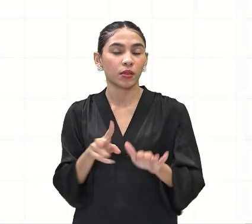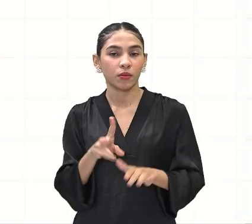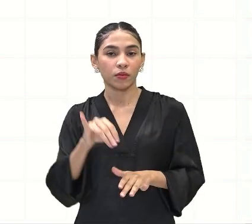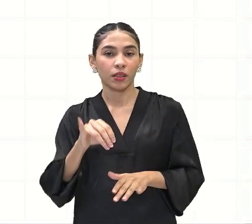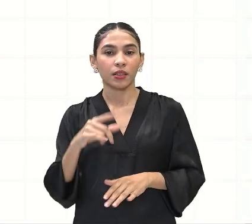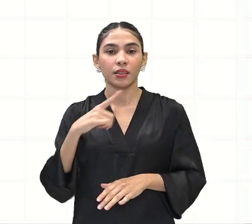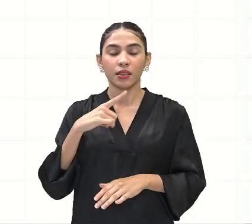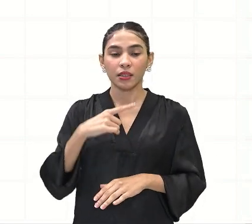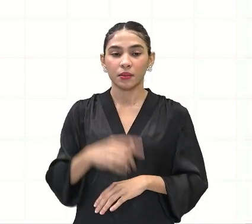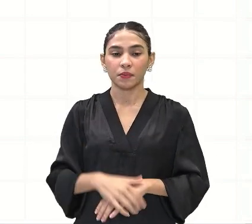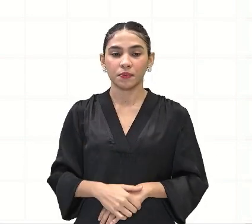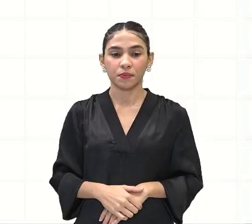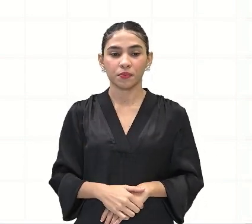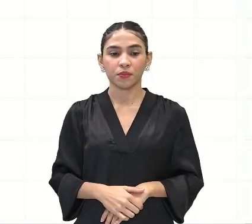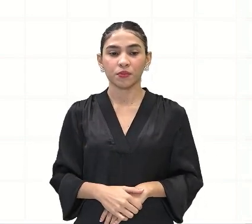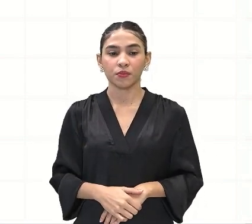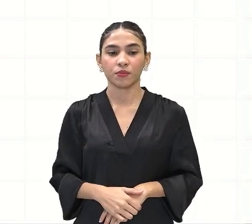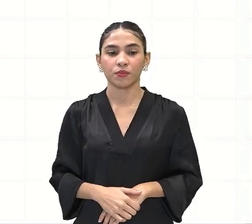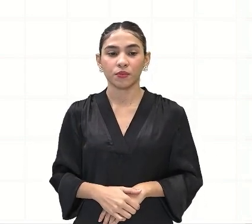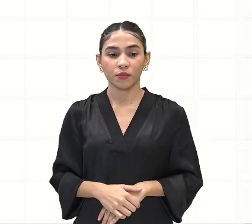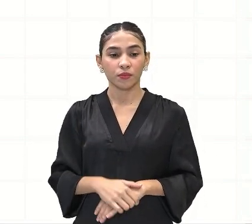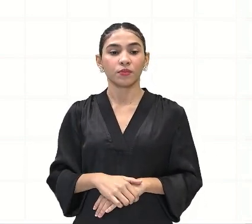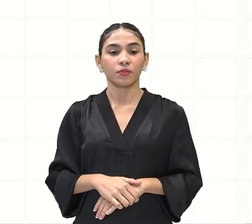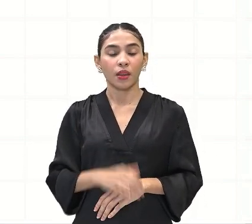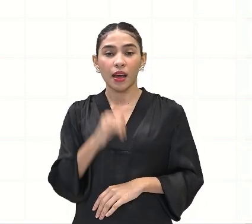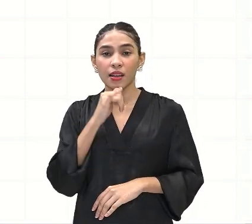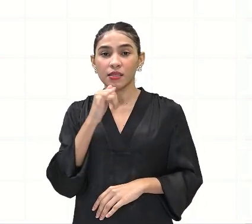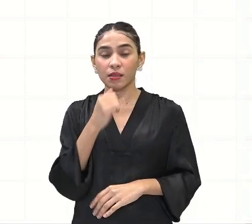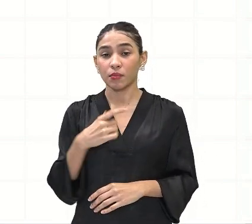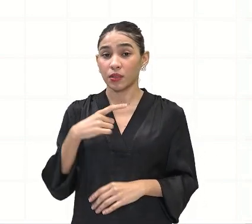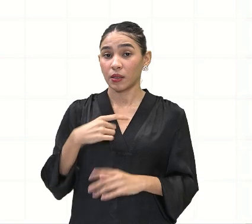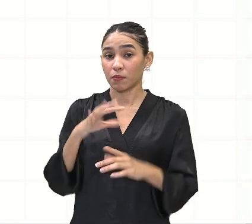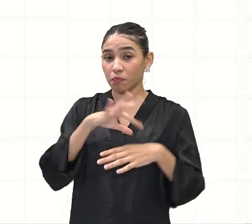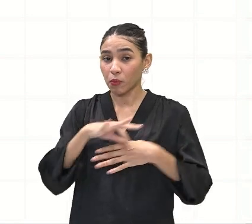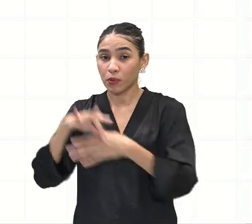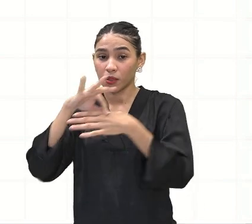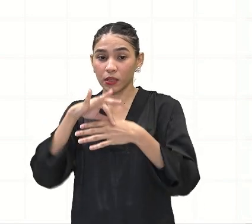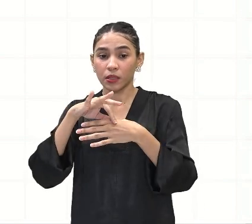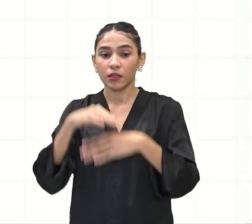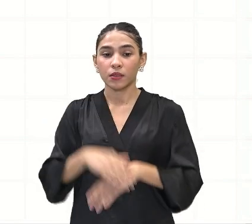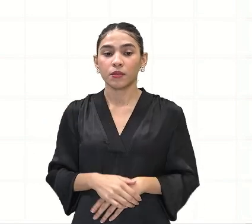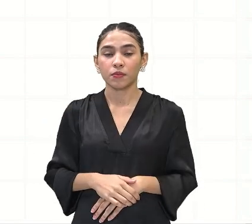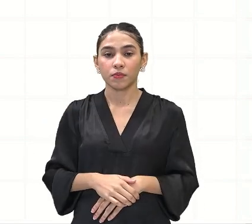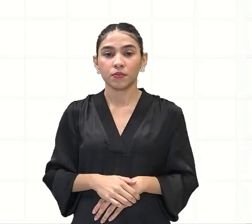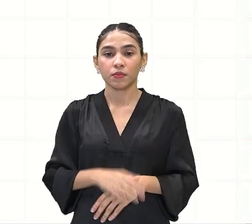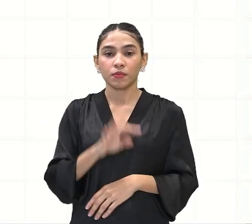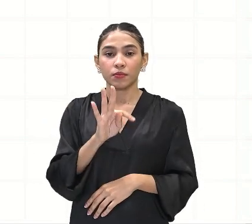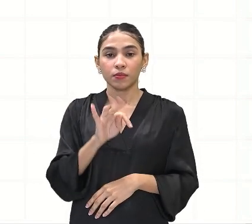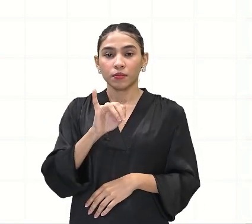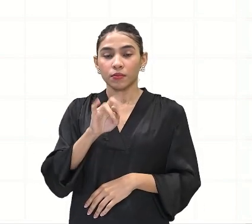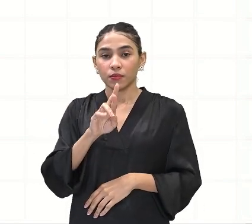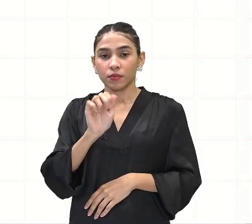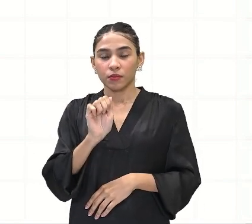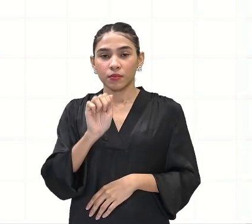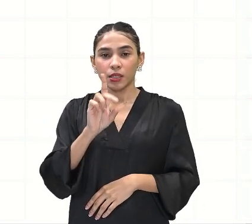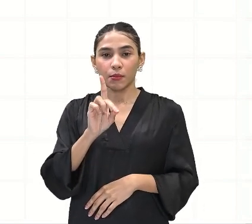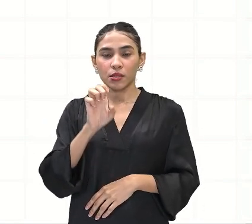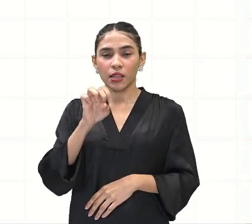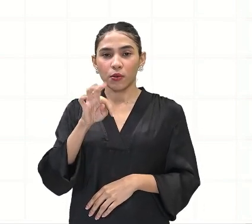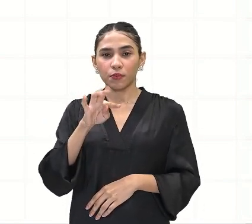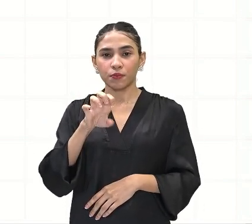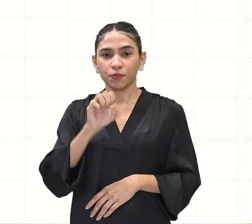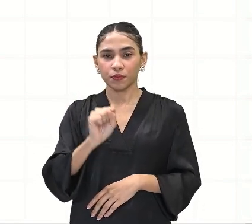ter como, né, mártir e líder a figura de Tiradentes vai ser um movimento